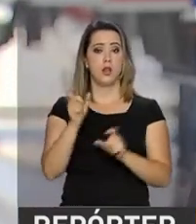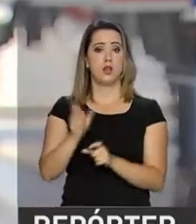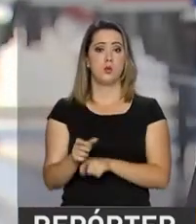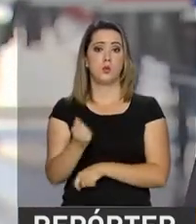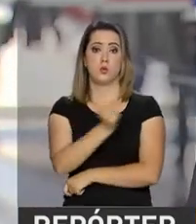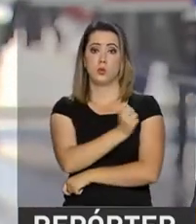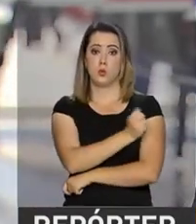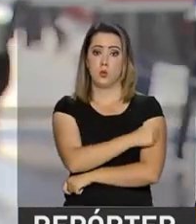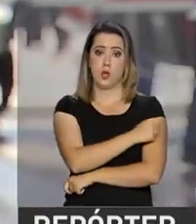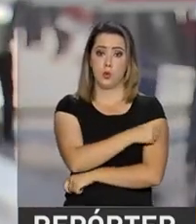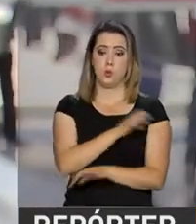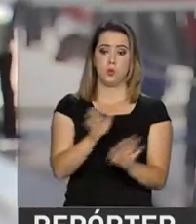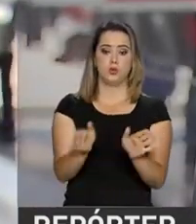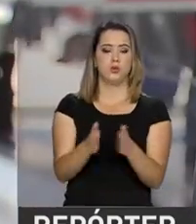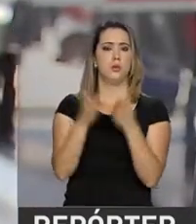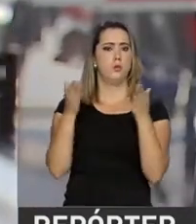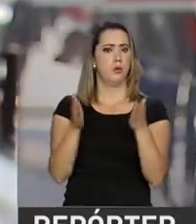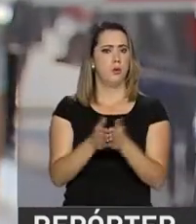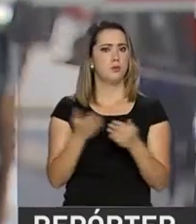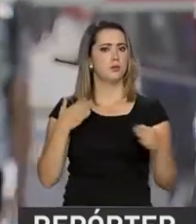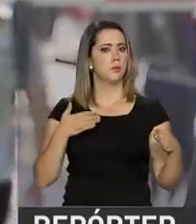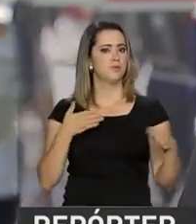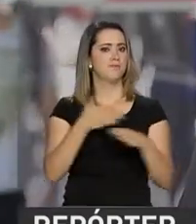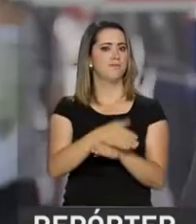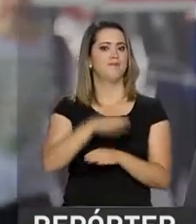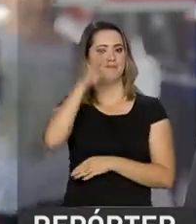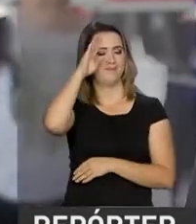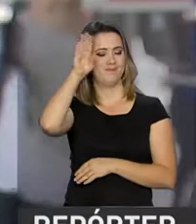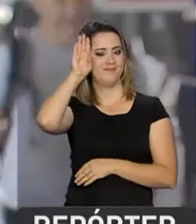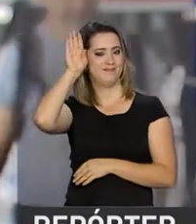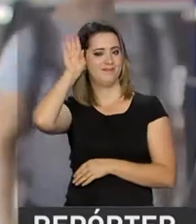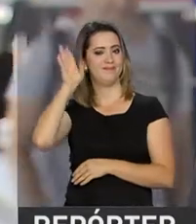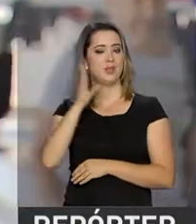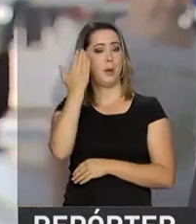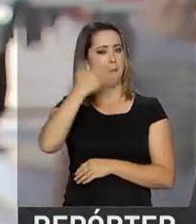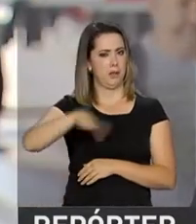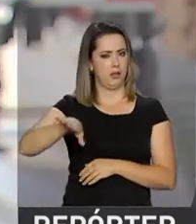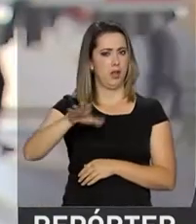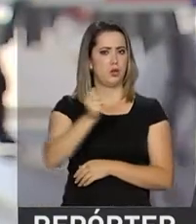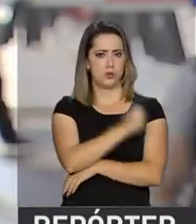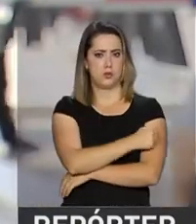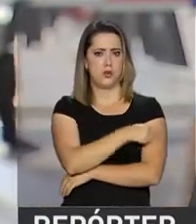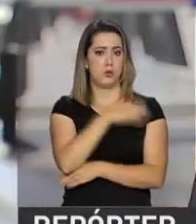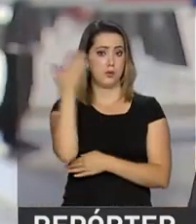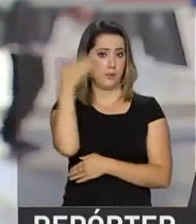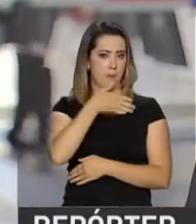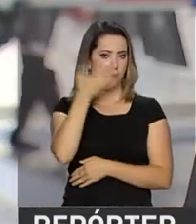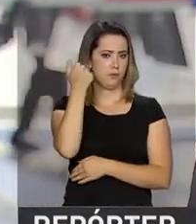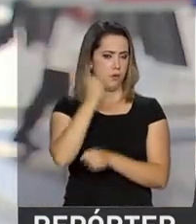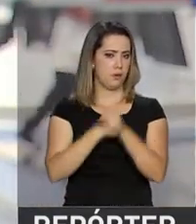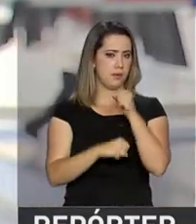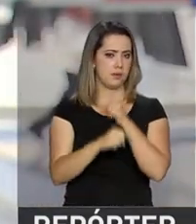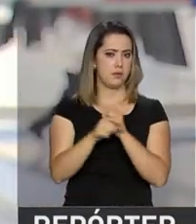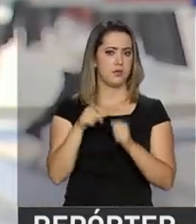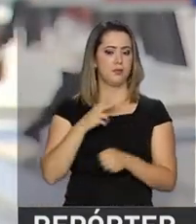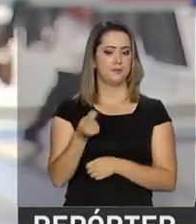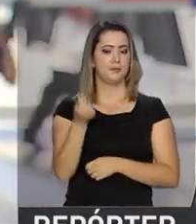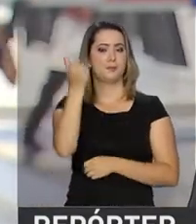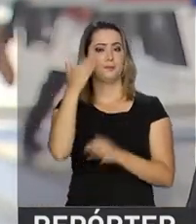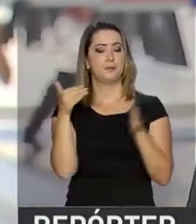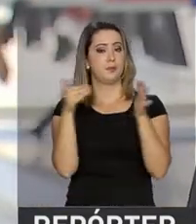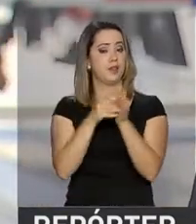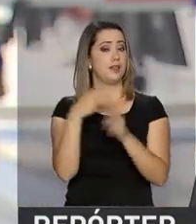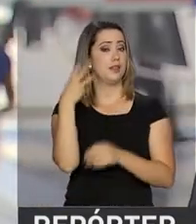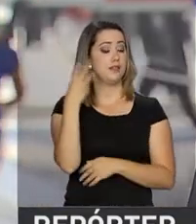mais baixa estão tendo acesso ao ensino superior metade dos alunos que fizeram o exame no passado têm renda familiar de até